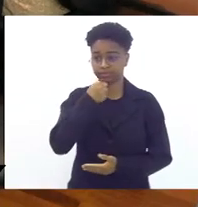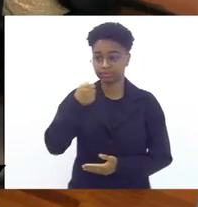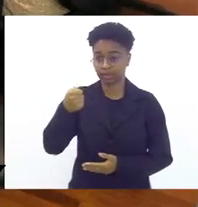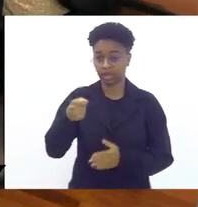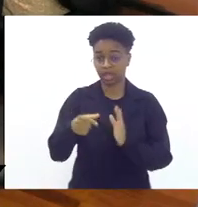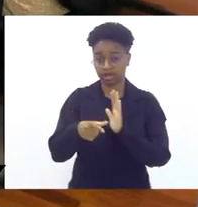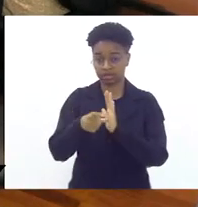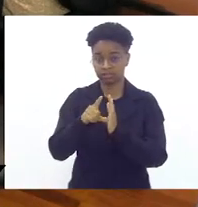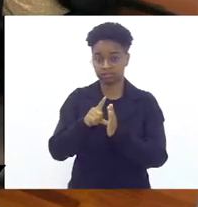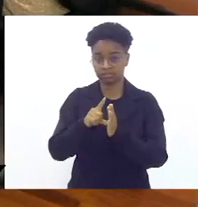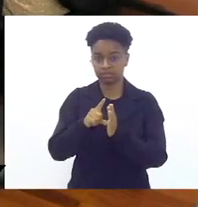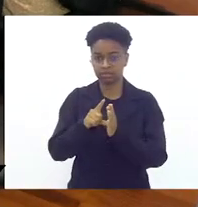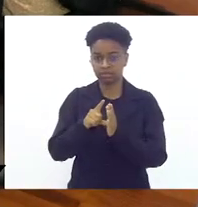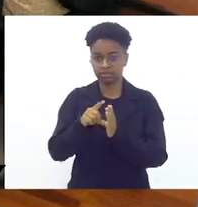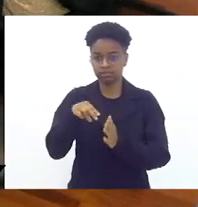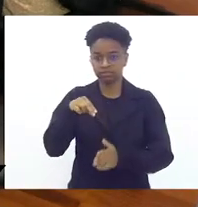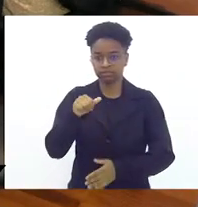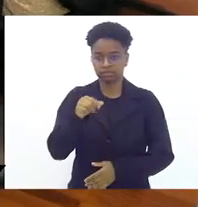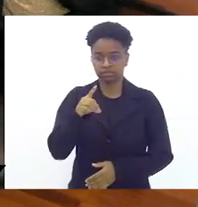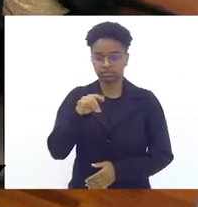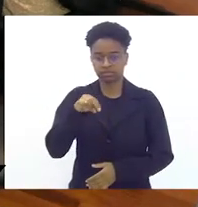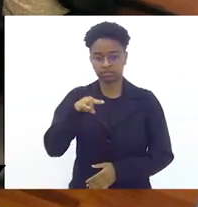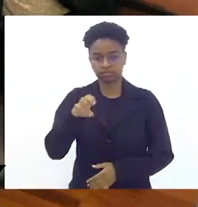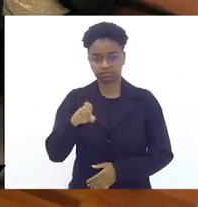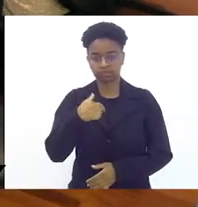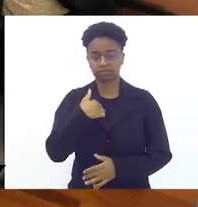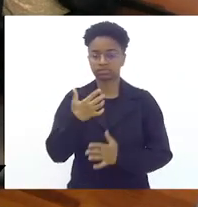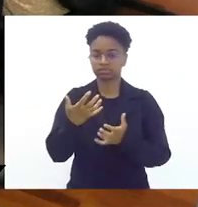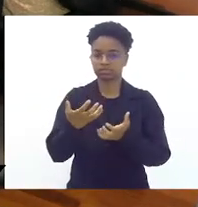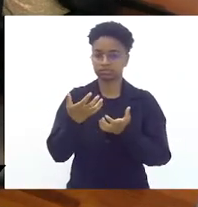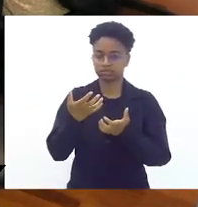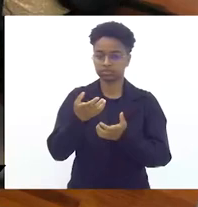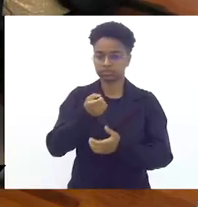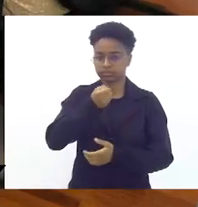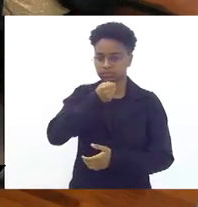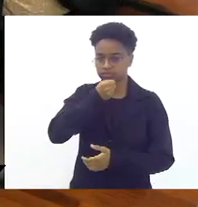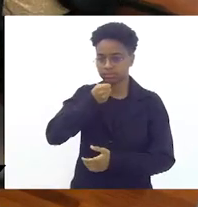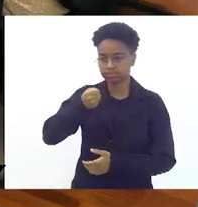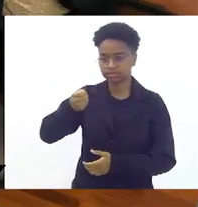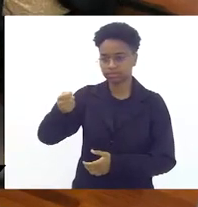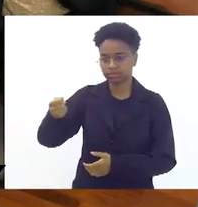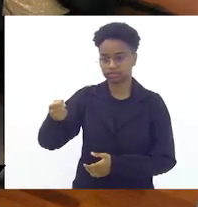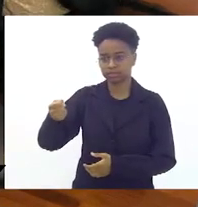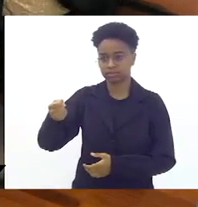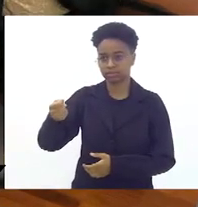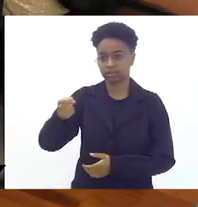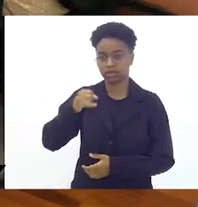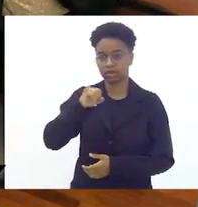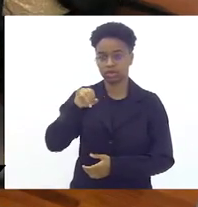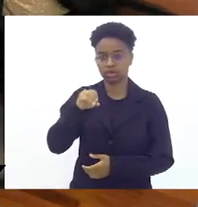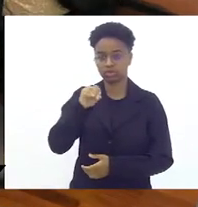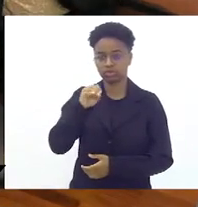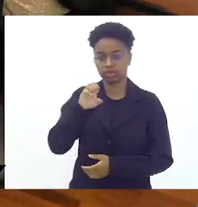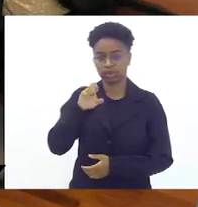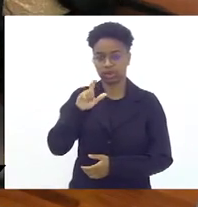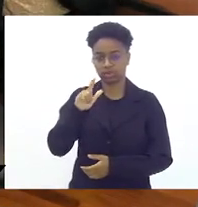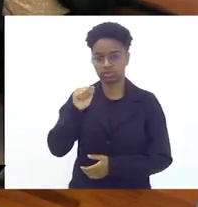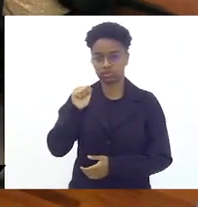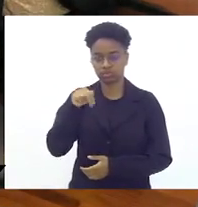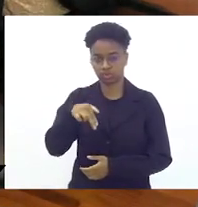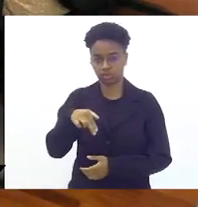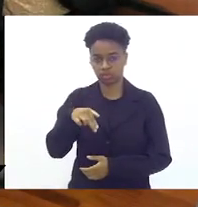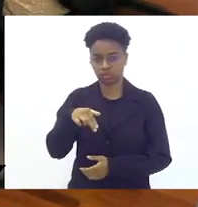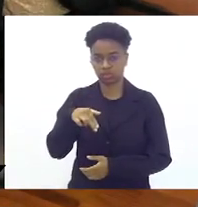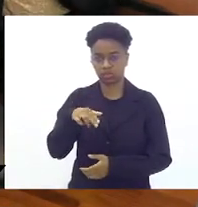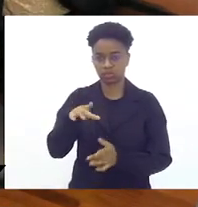da de ouvir a Nadine eu queria ouvir a o Joelson Santiago de educação